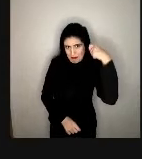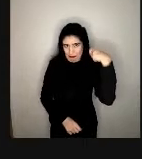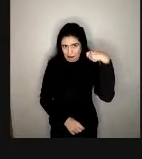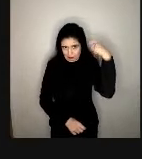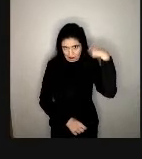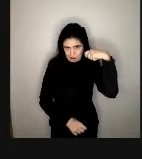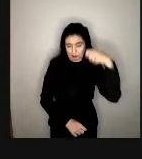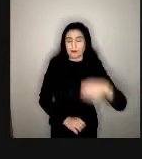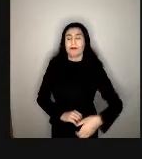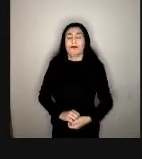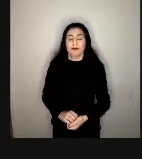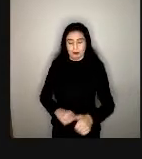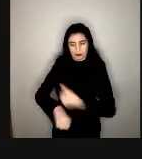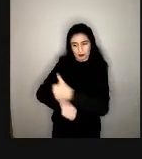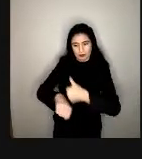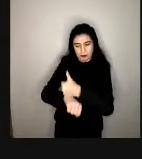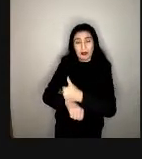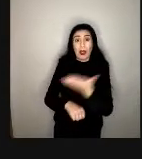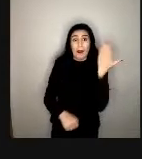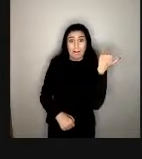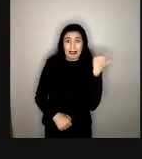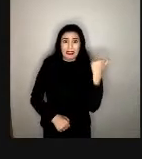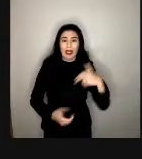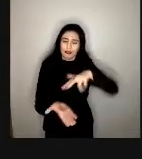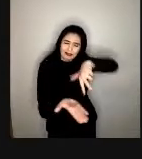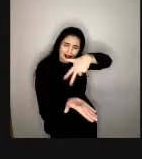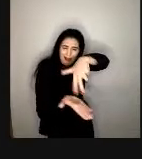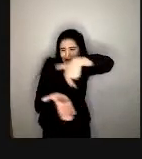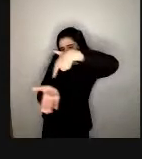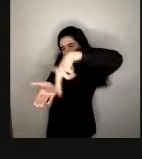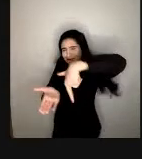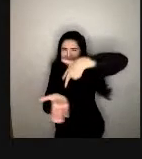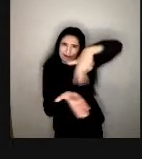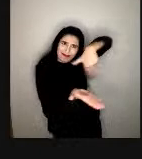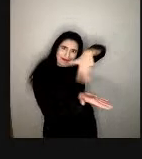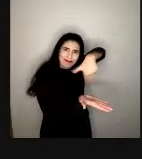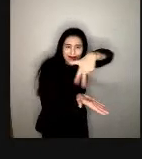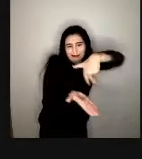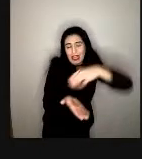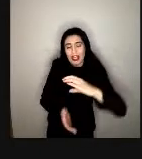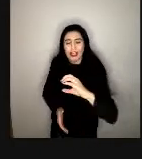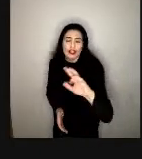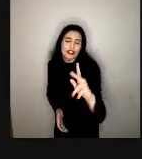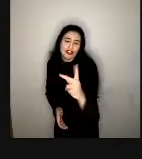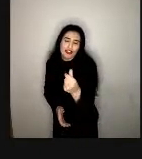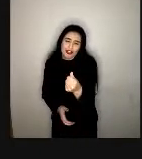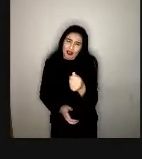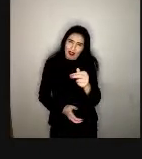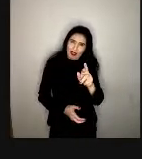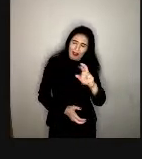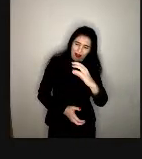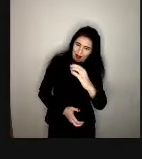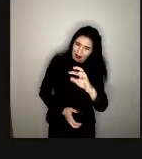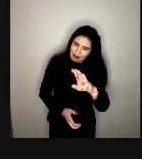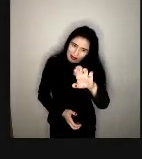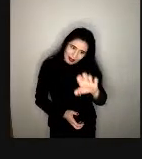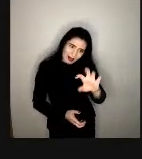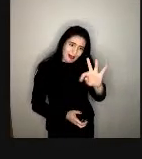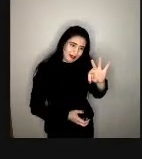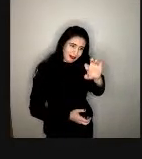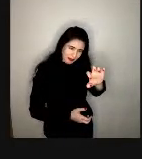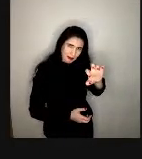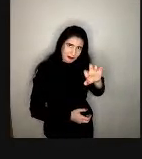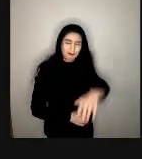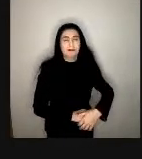e ela foi chacrete na época do Chacrinha, né? E aí, conta aí. A Dalva,